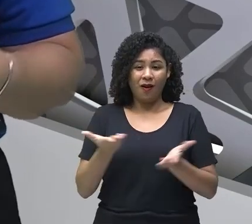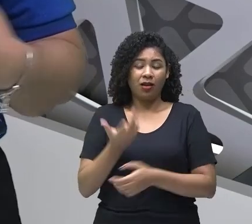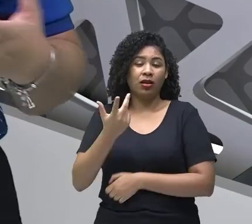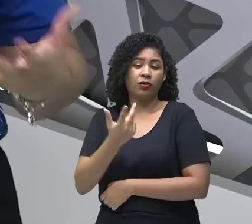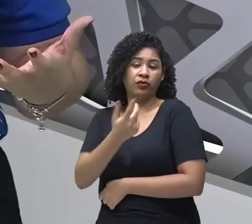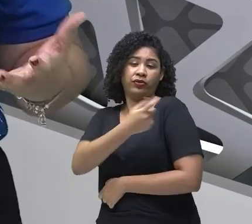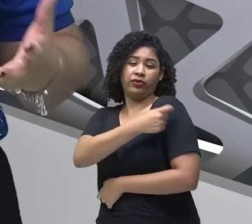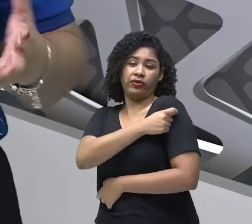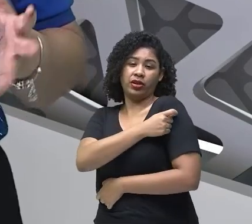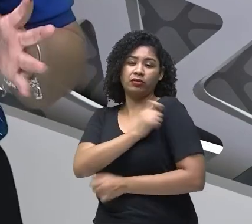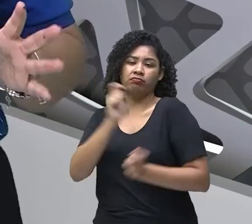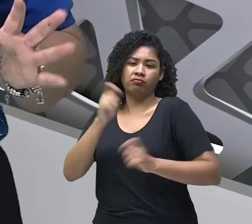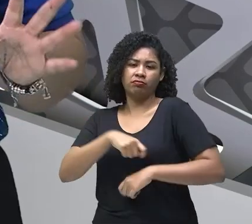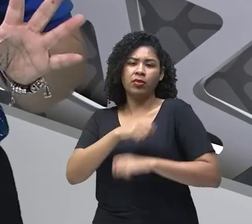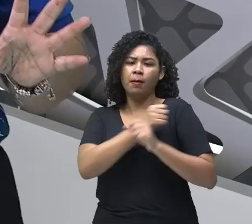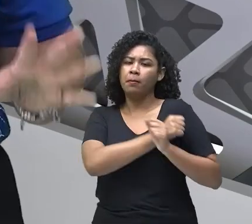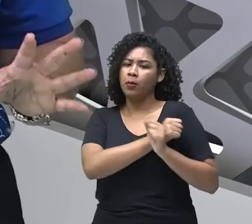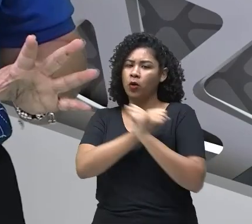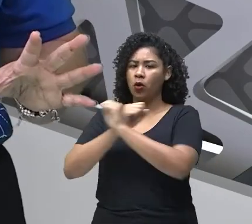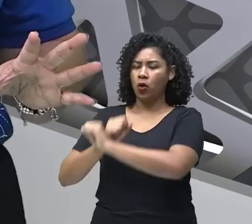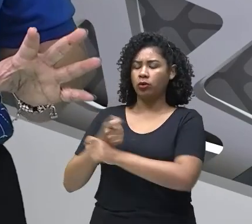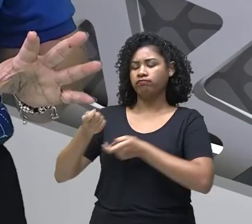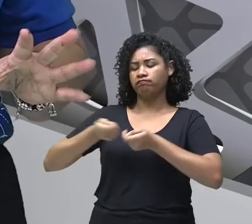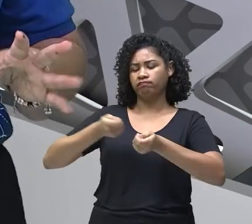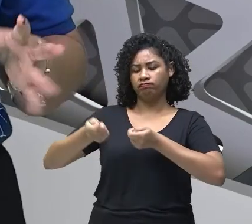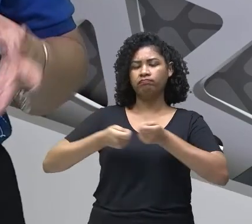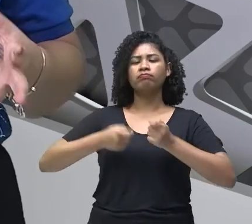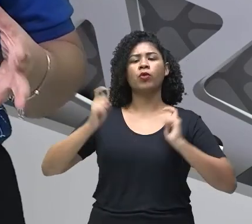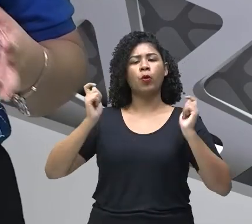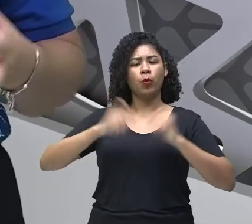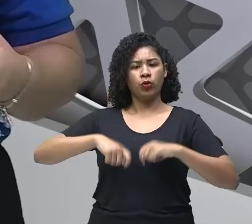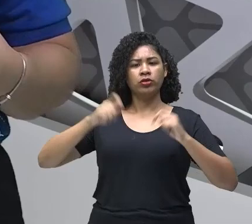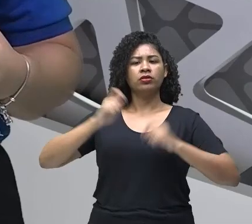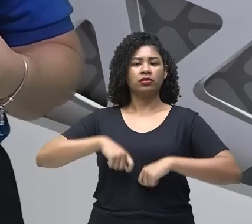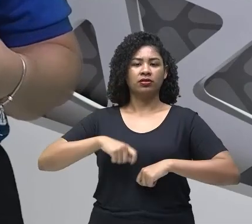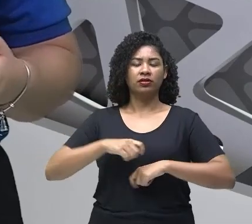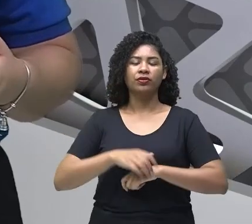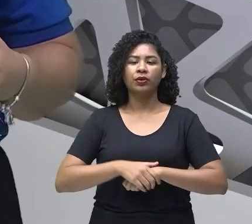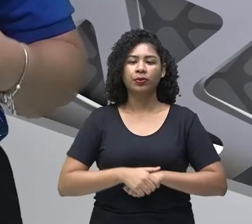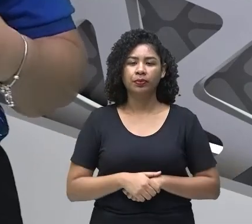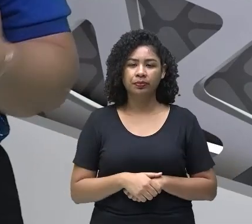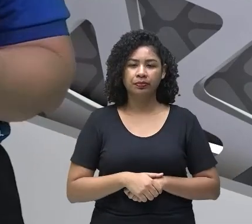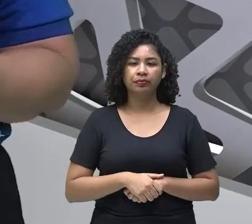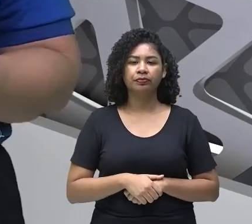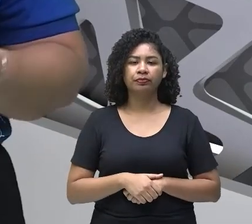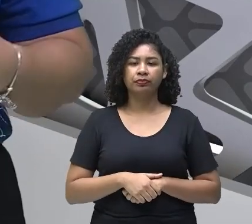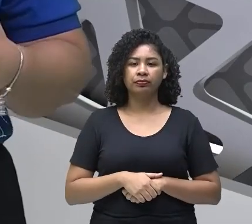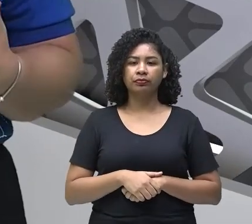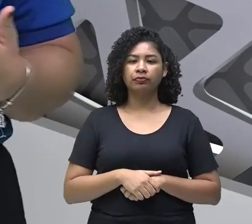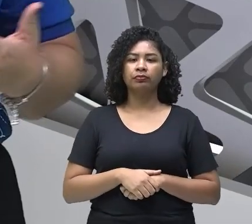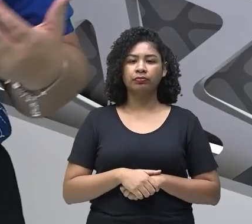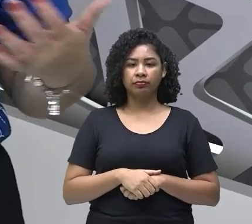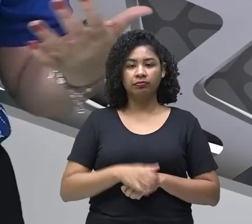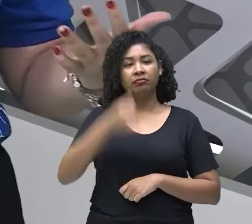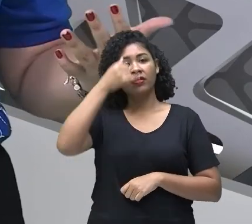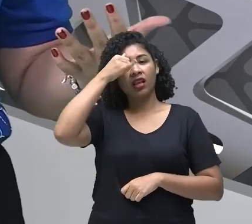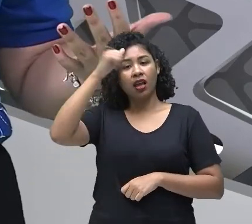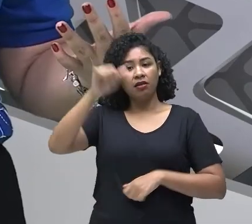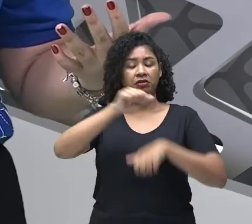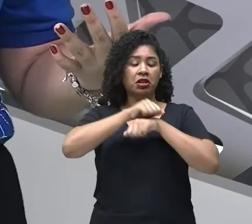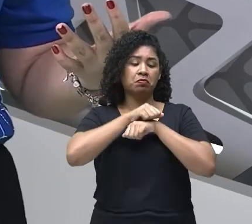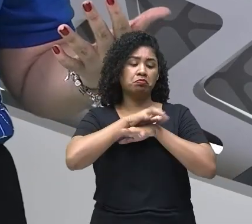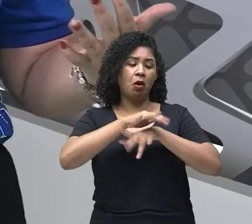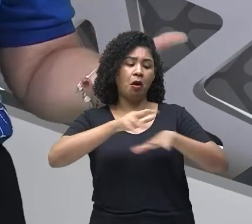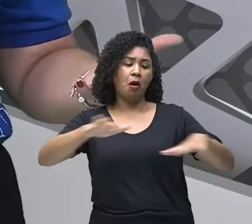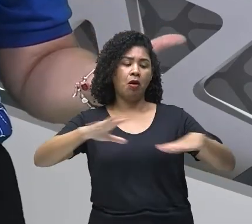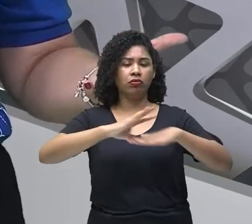vacinação é o único controle contra as doenças que podem aí se tornar pandêmicas. A gente